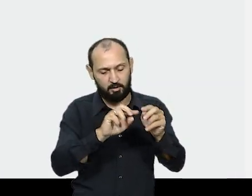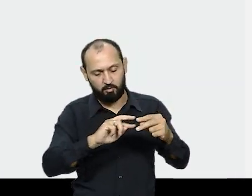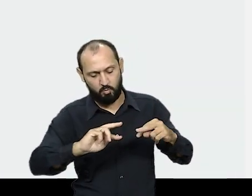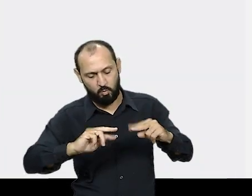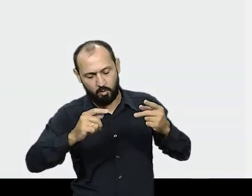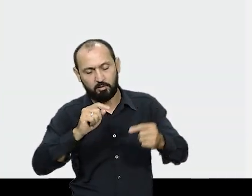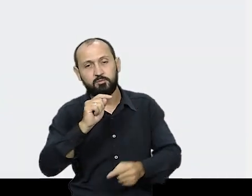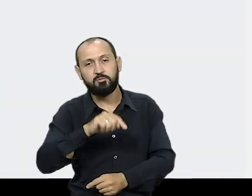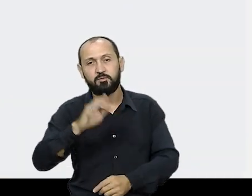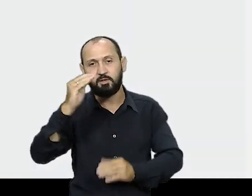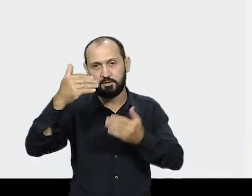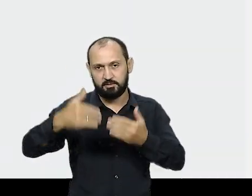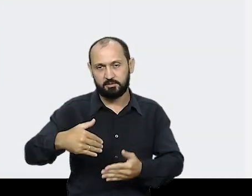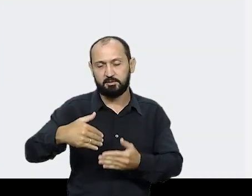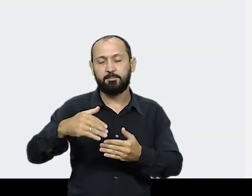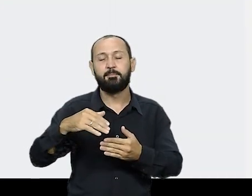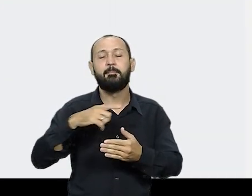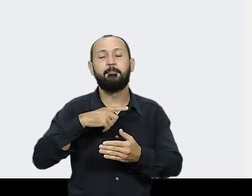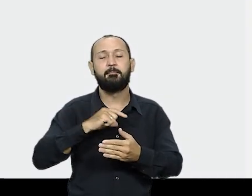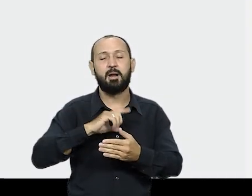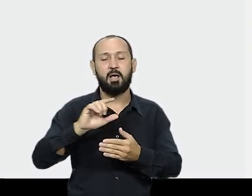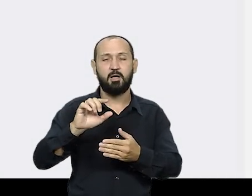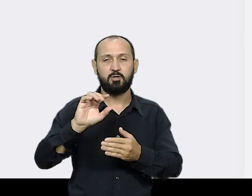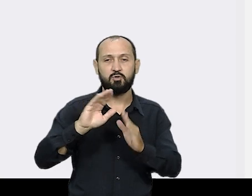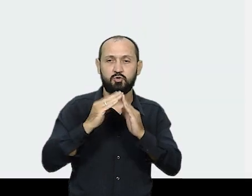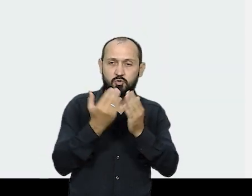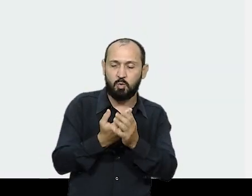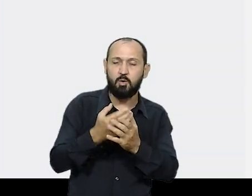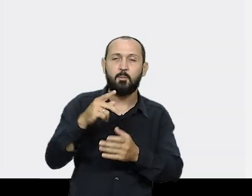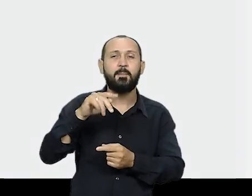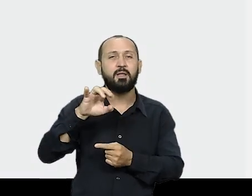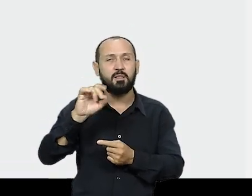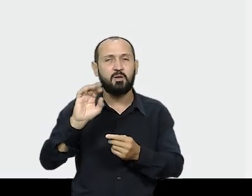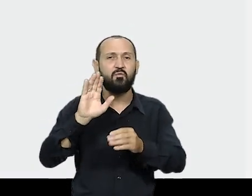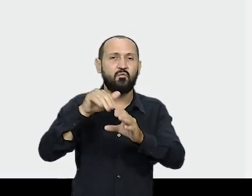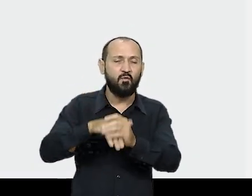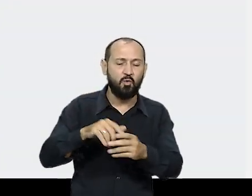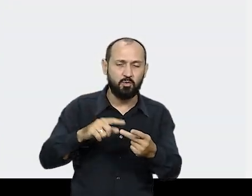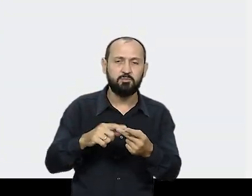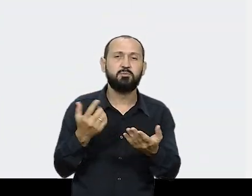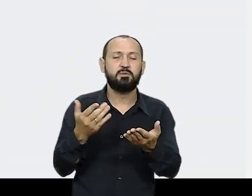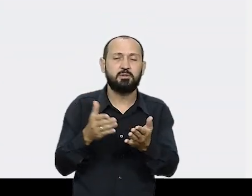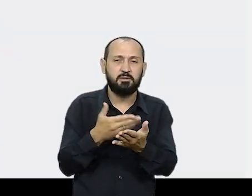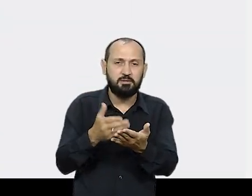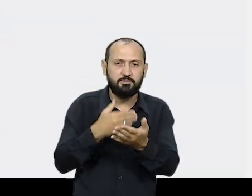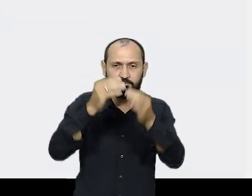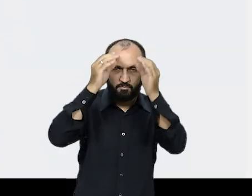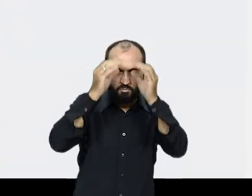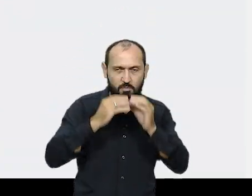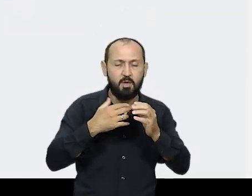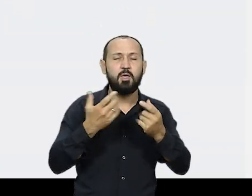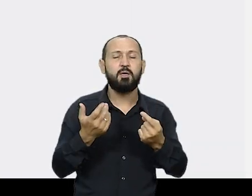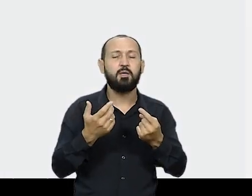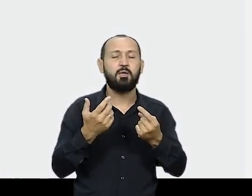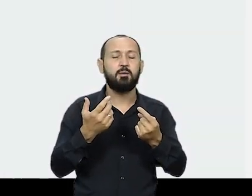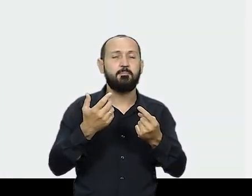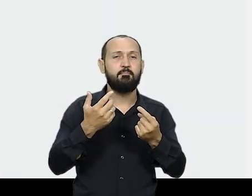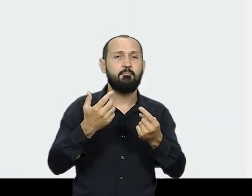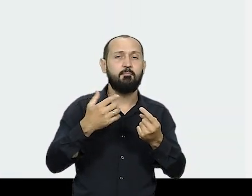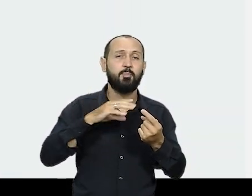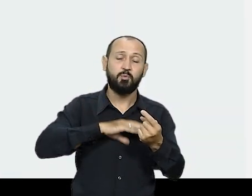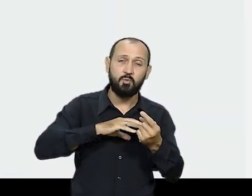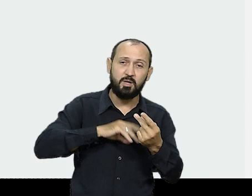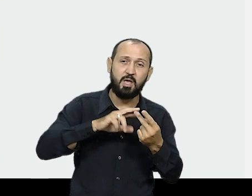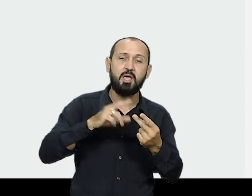você clica lá, tem o link, você vai direto para a Escola Judiciária Eleitoral, tanto o Pedrinho e o voto, como a cartilha da cidadania em